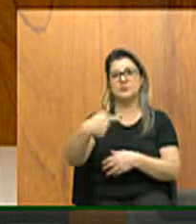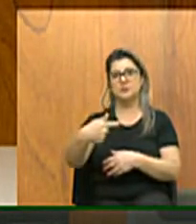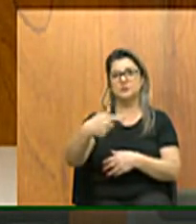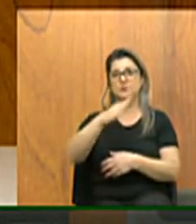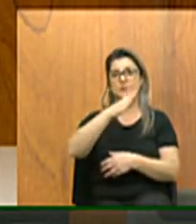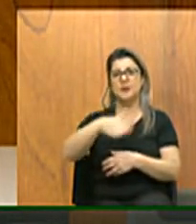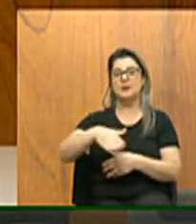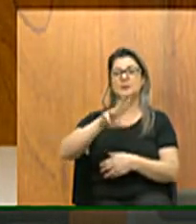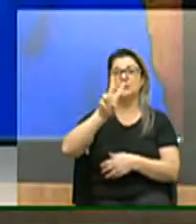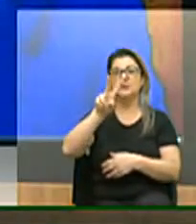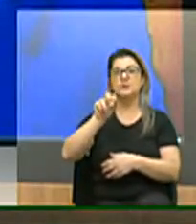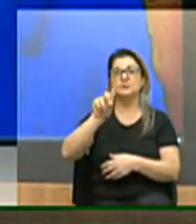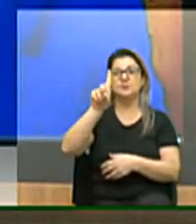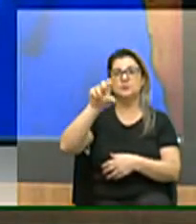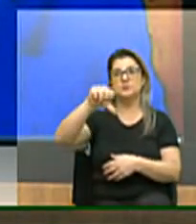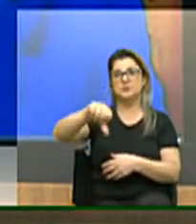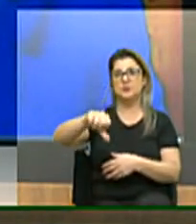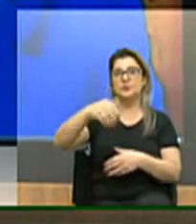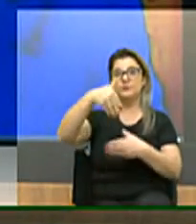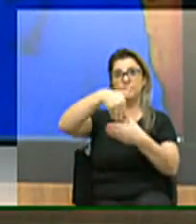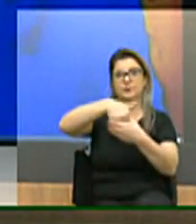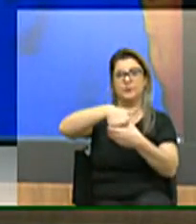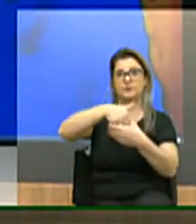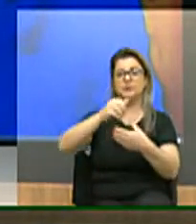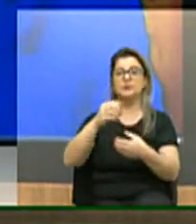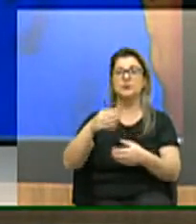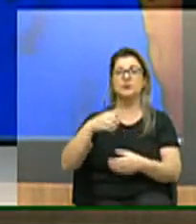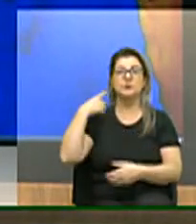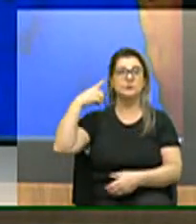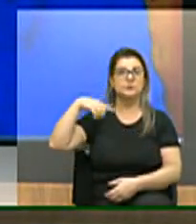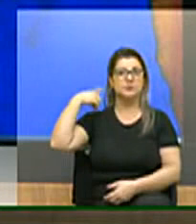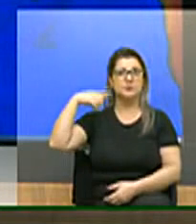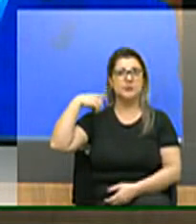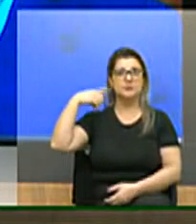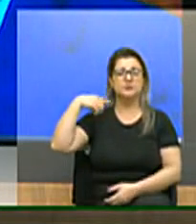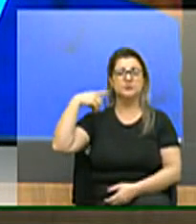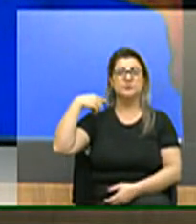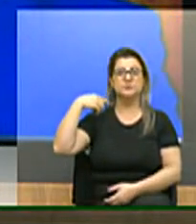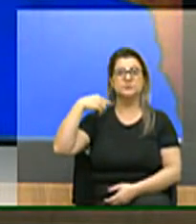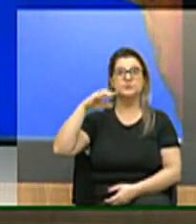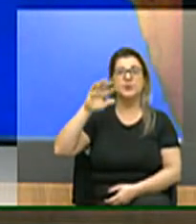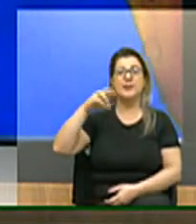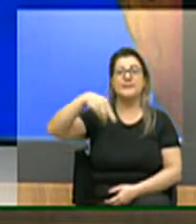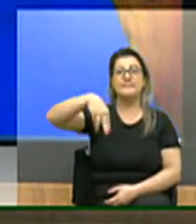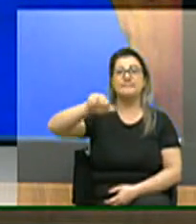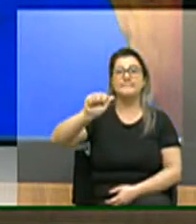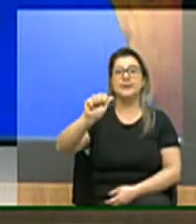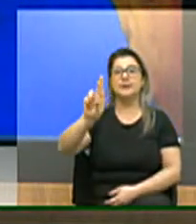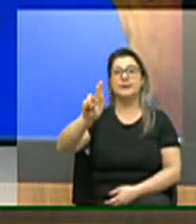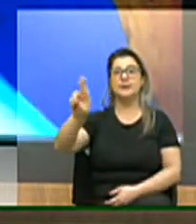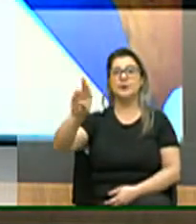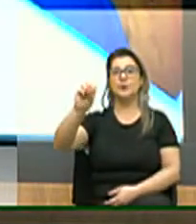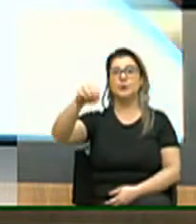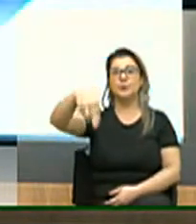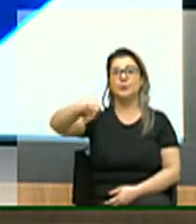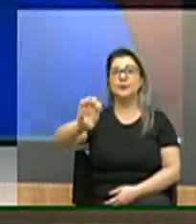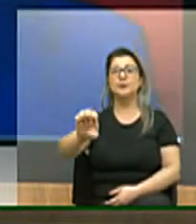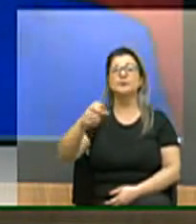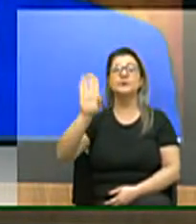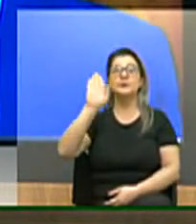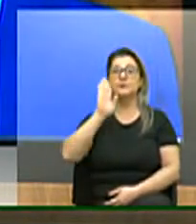457/2019. Como vota o deputado Fernando Marrone? Favorável,